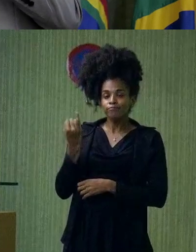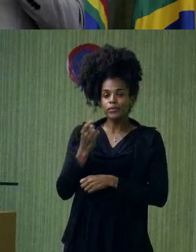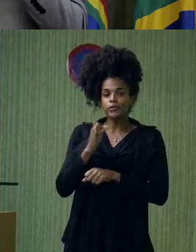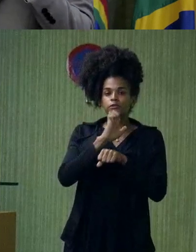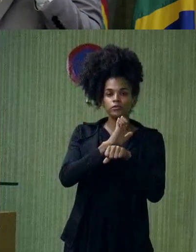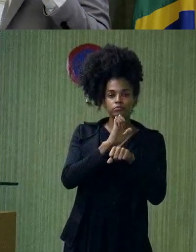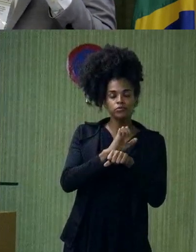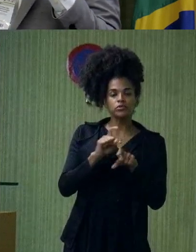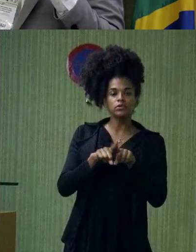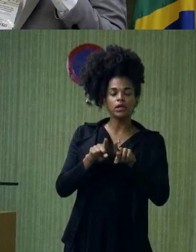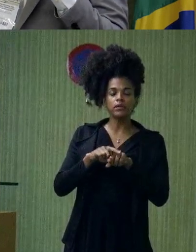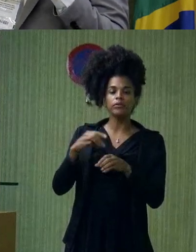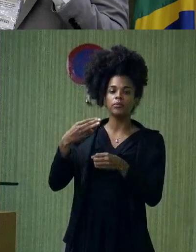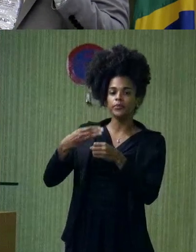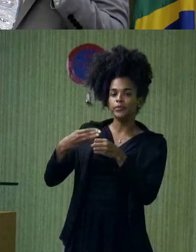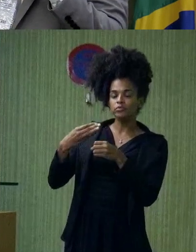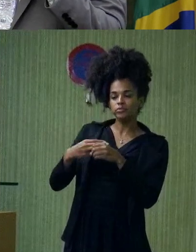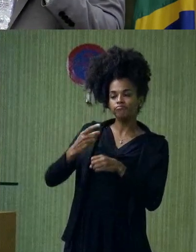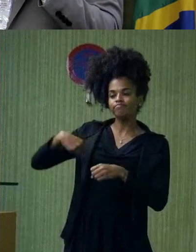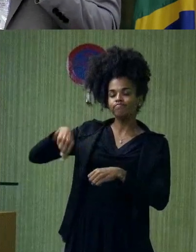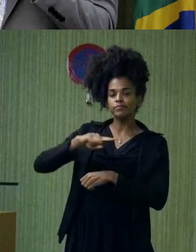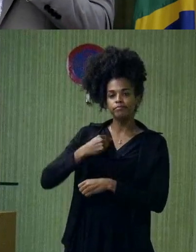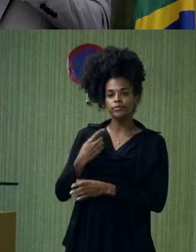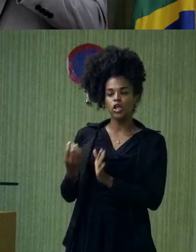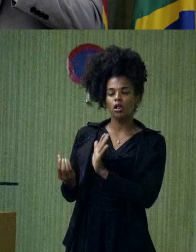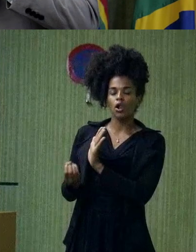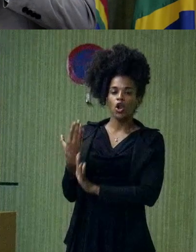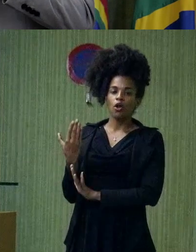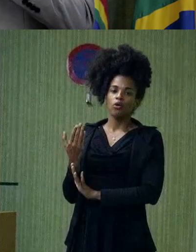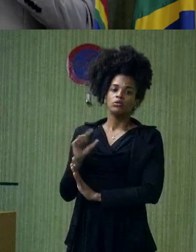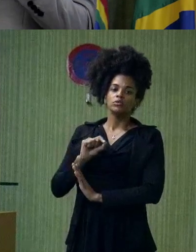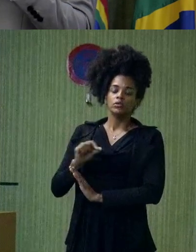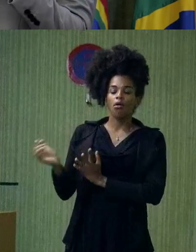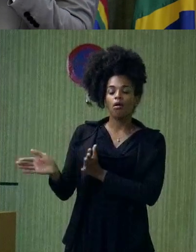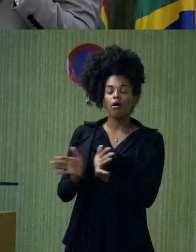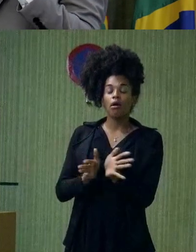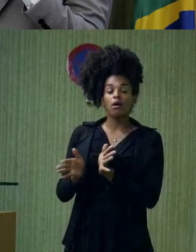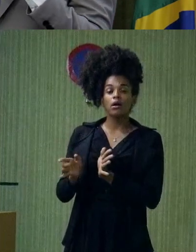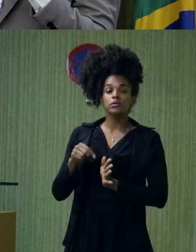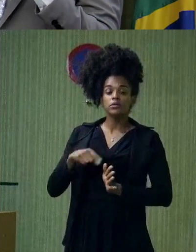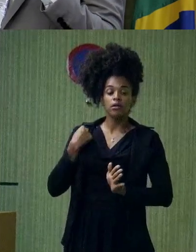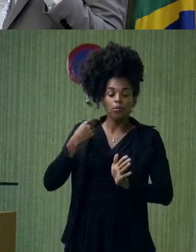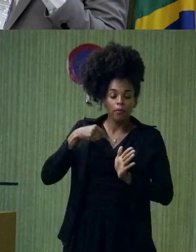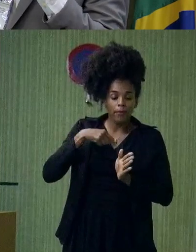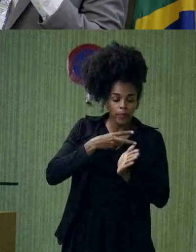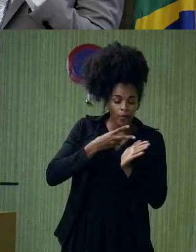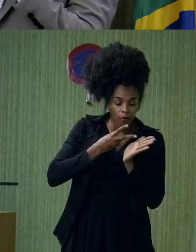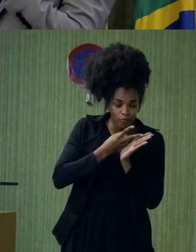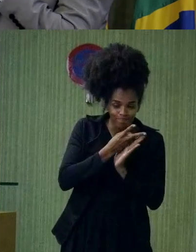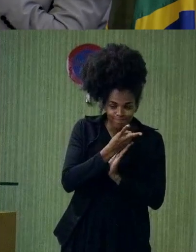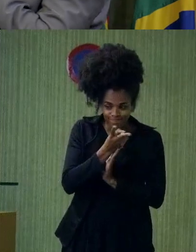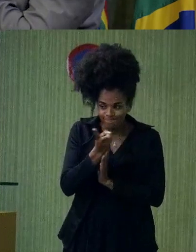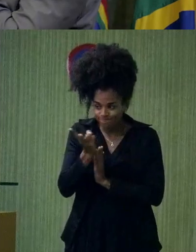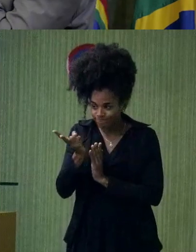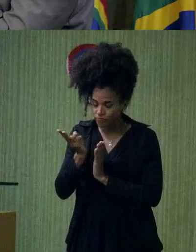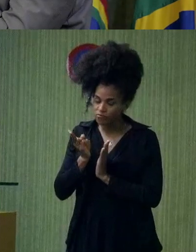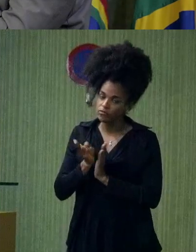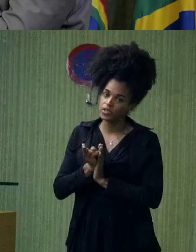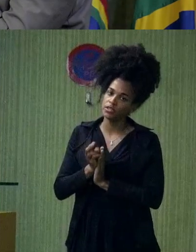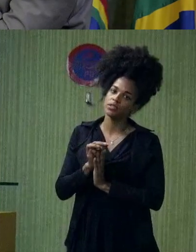Municipal e distrital a gente crie condições para fiscalizar da melhor forma possível o novo